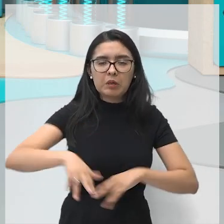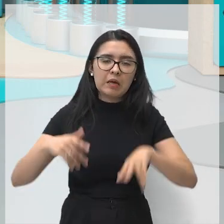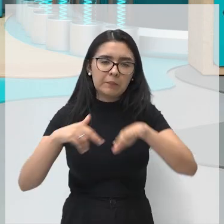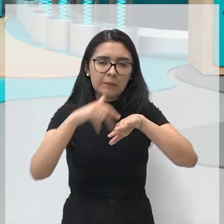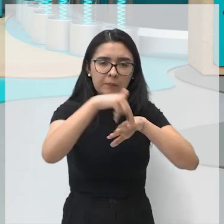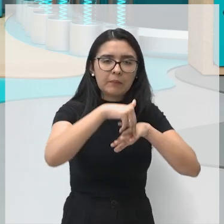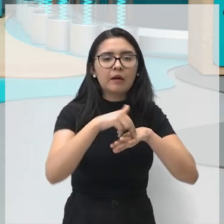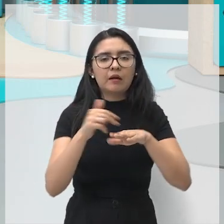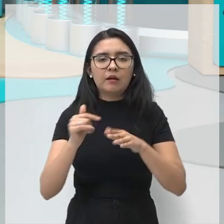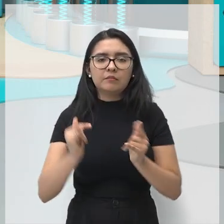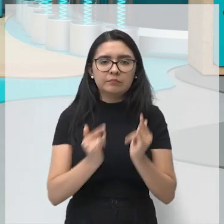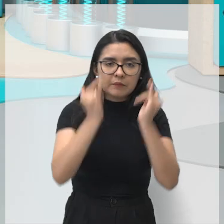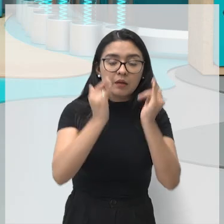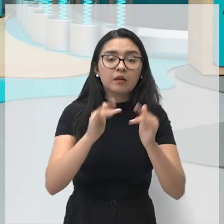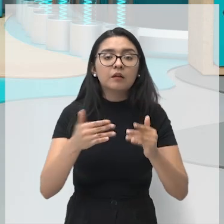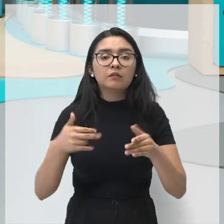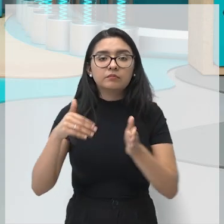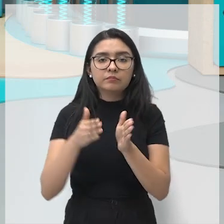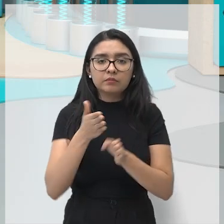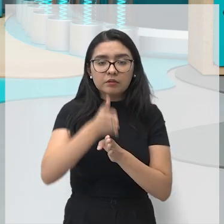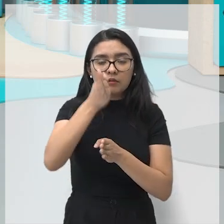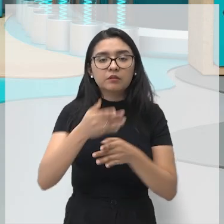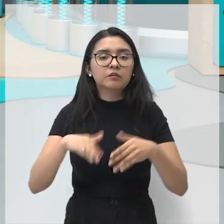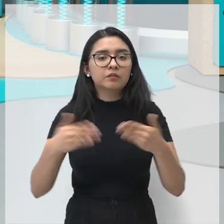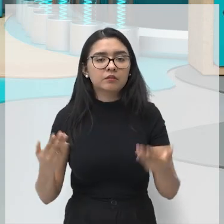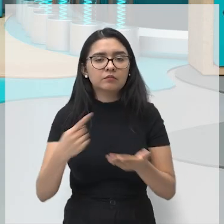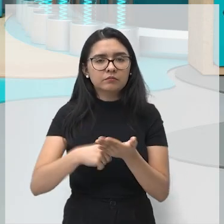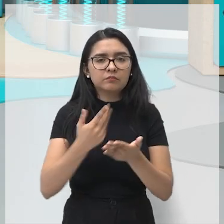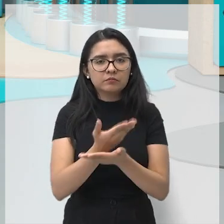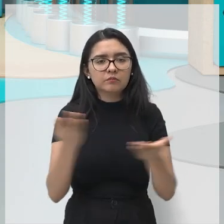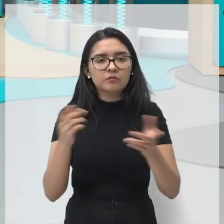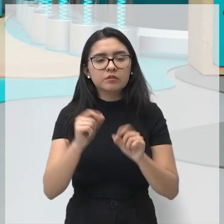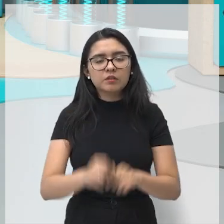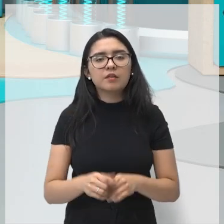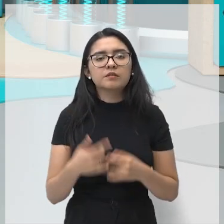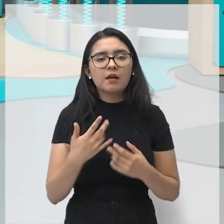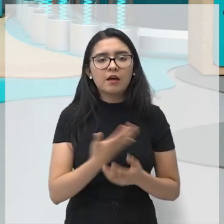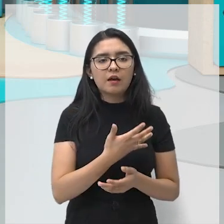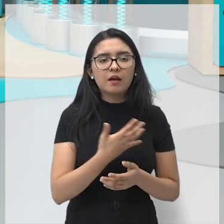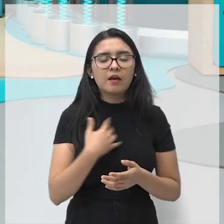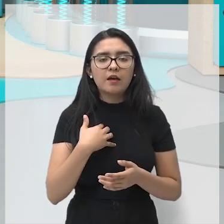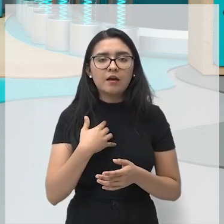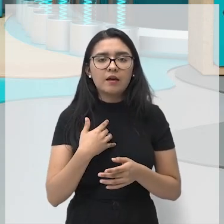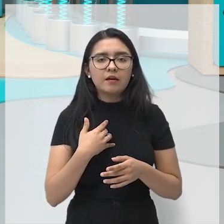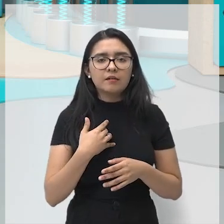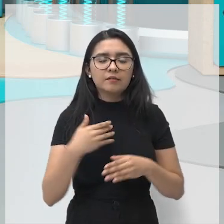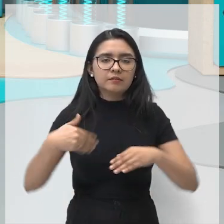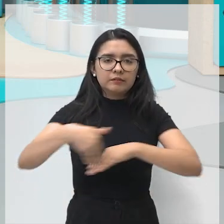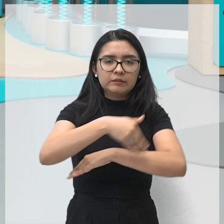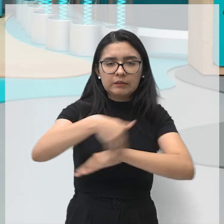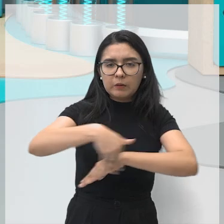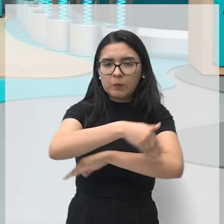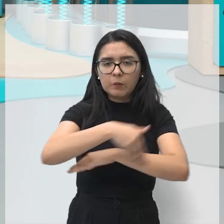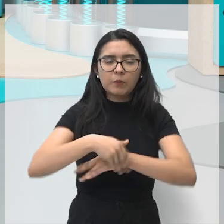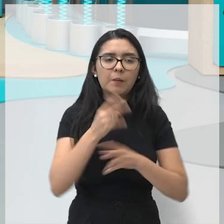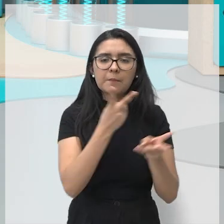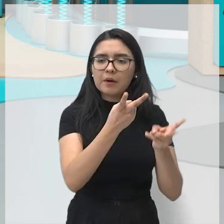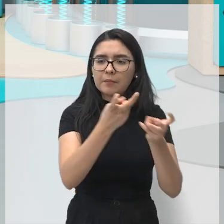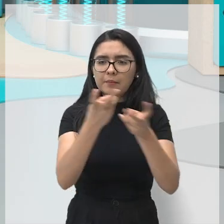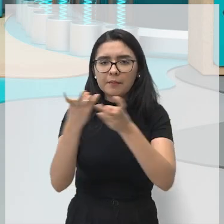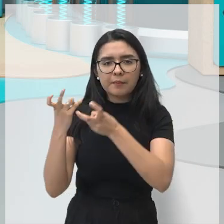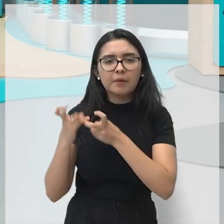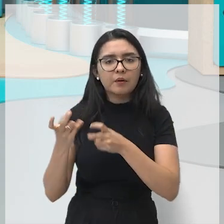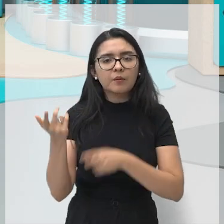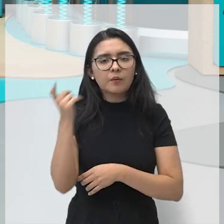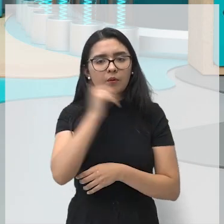né? E ele também traz um convite para você explorar a cidade por ângulos diferentes. Imagina você andar observando, ali eu